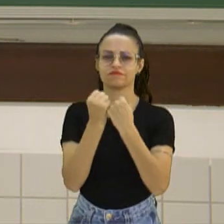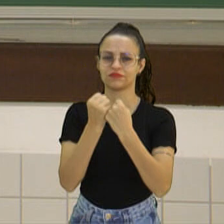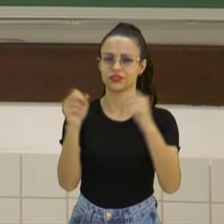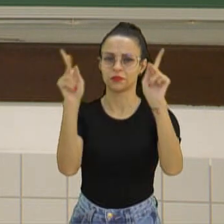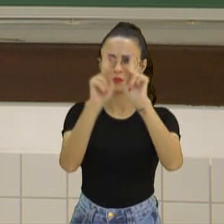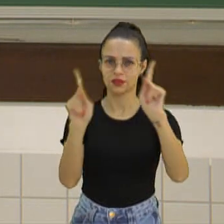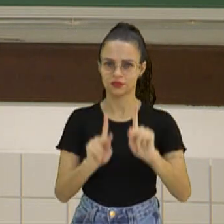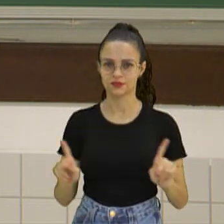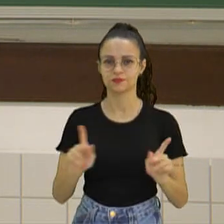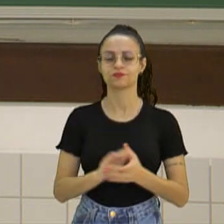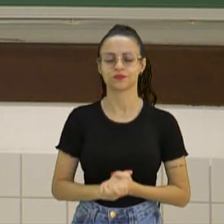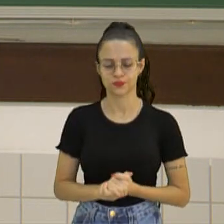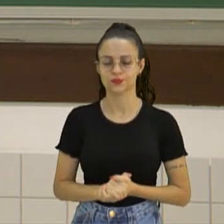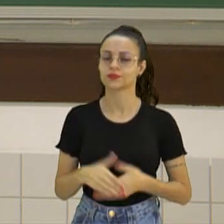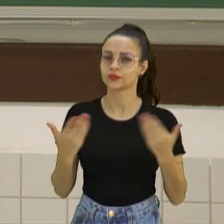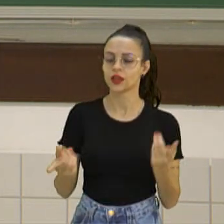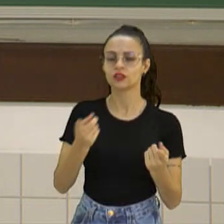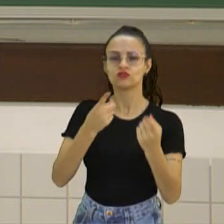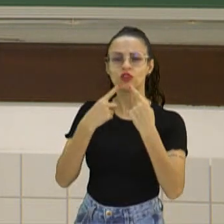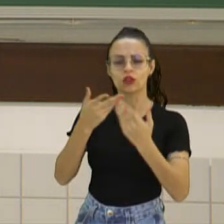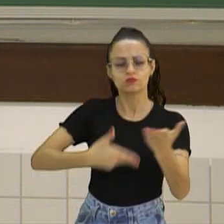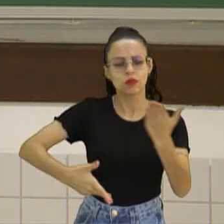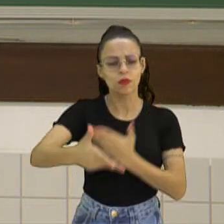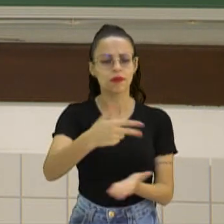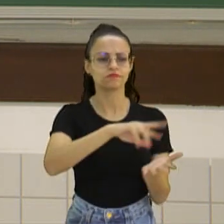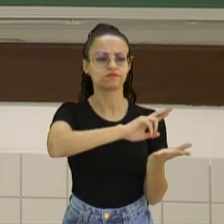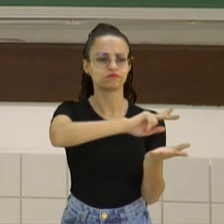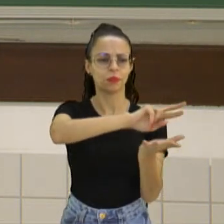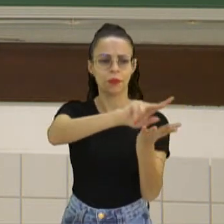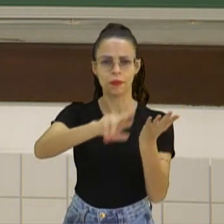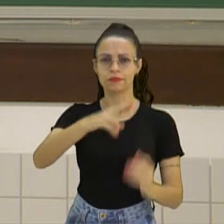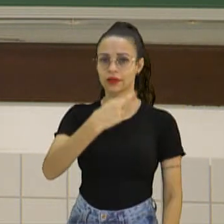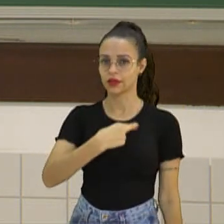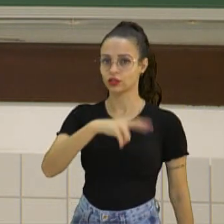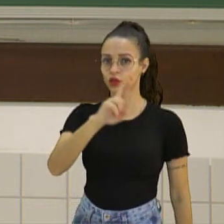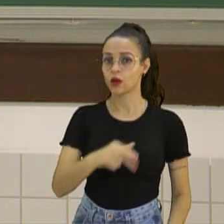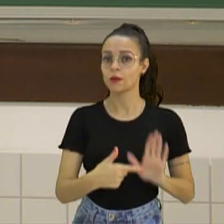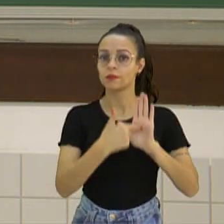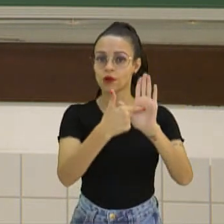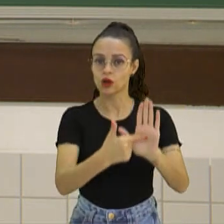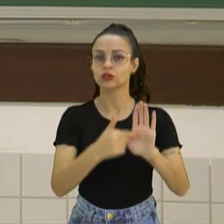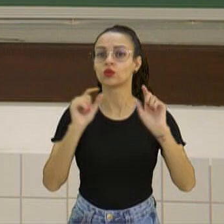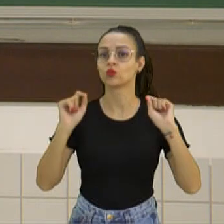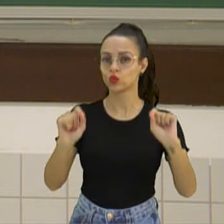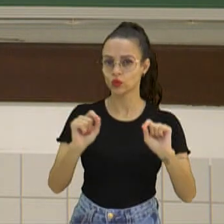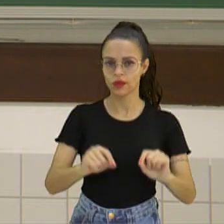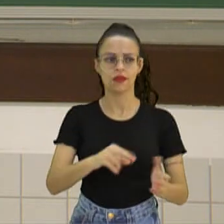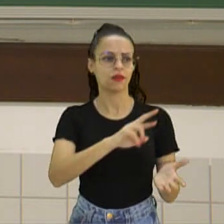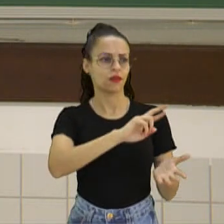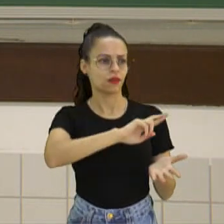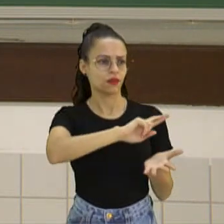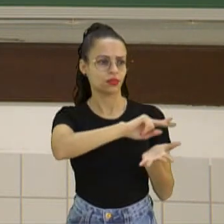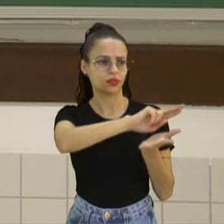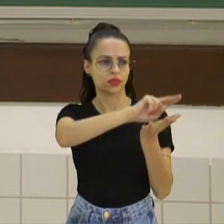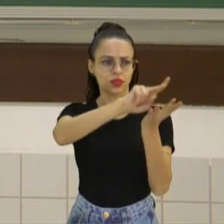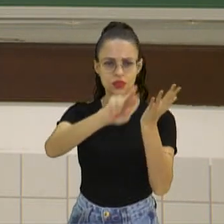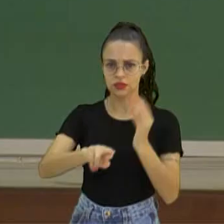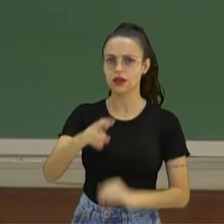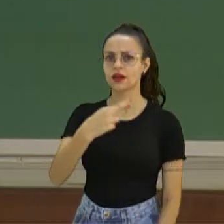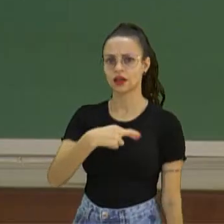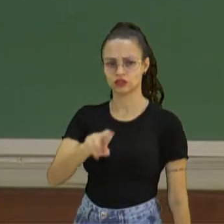bem o diálogo inter-religioso é uma forma de demonstrar que embora as religiões possuem